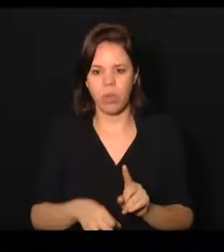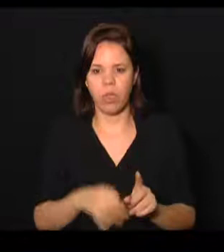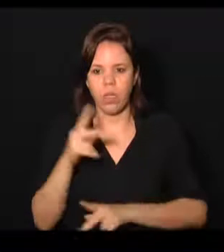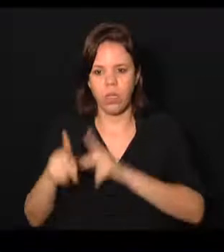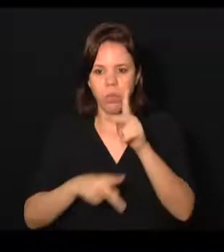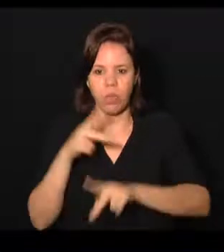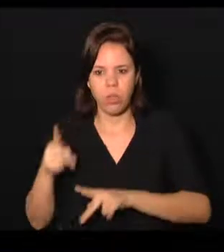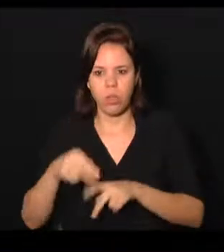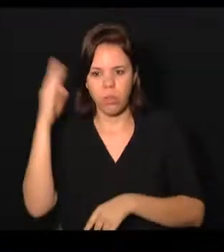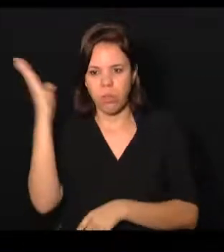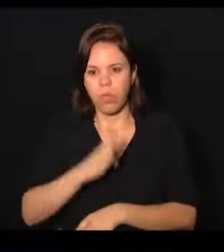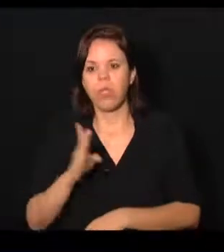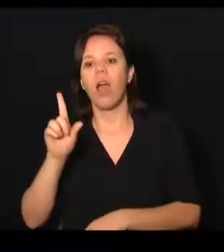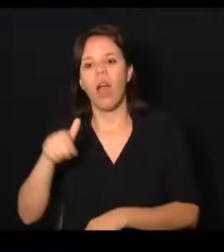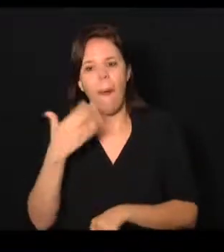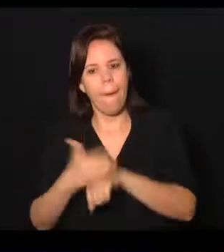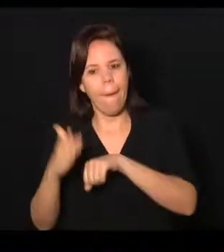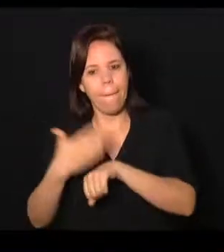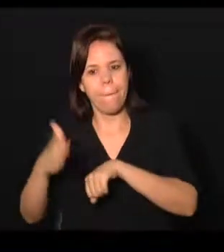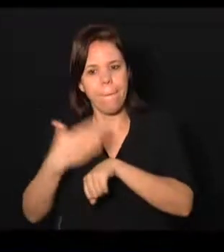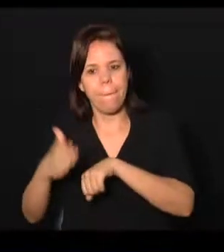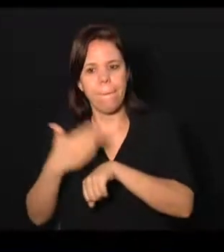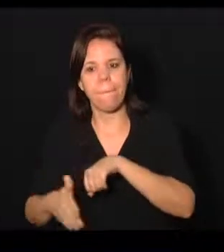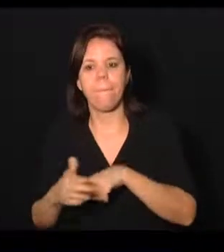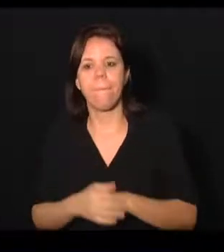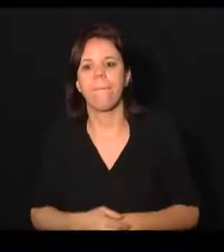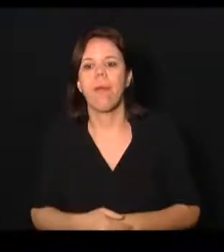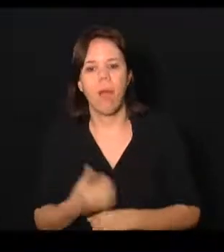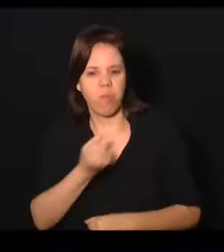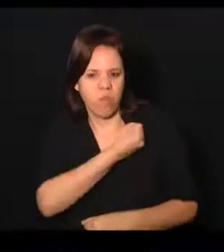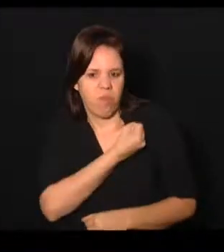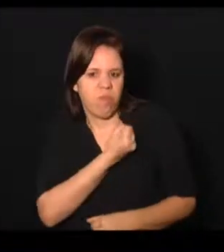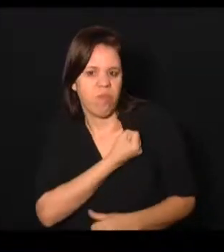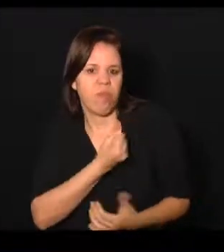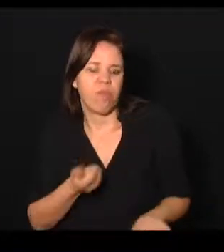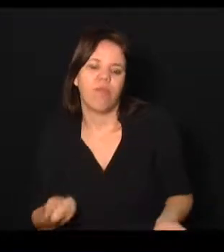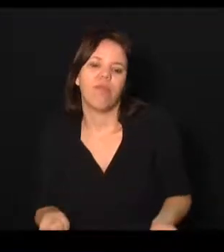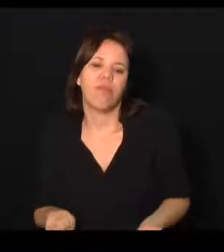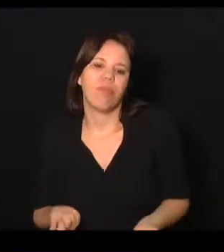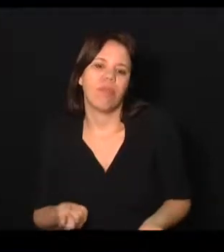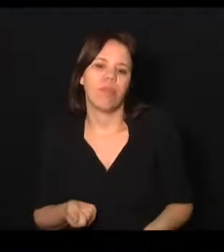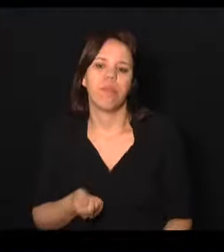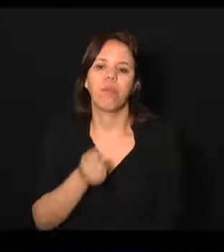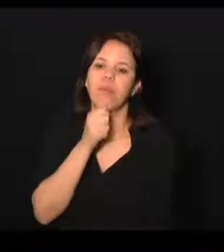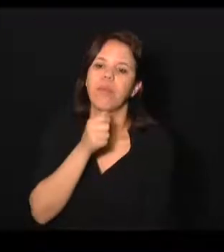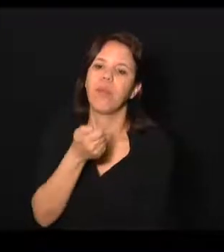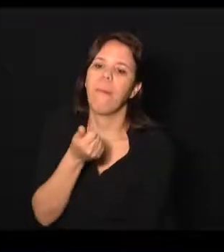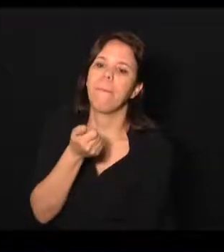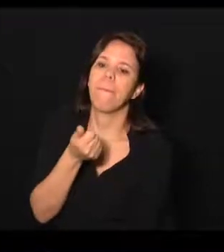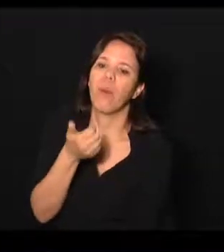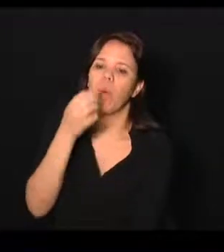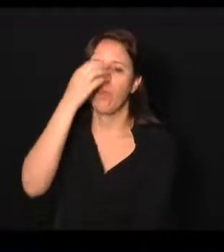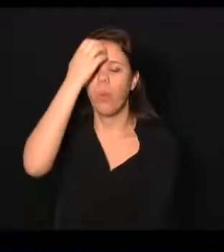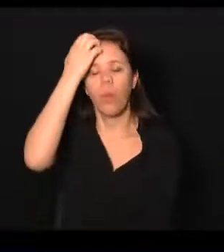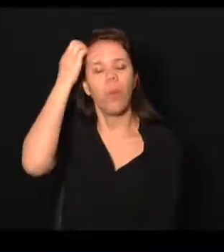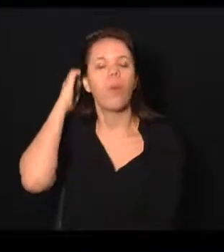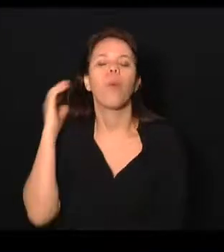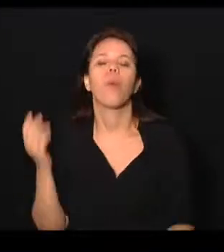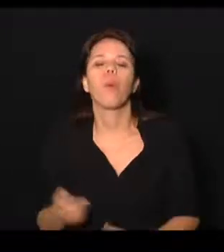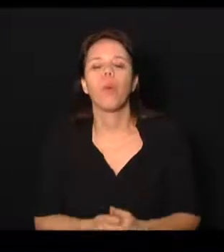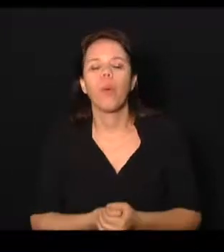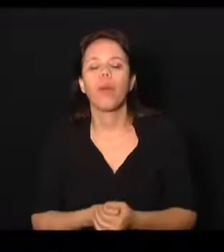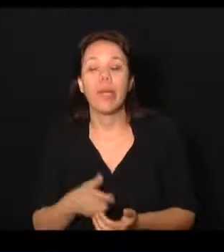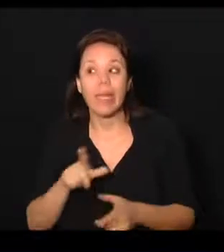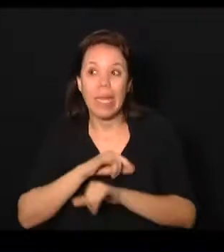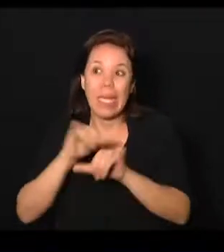brasileira aderiu a essa prática. É um número considerado aí muito baixo, perto das campanhas